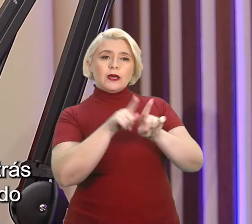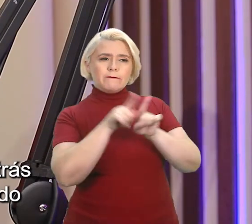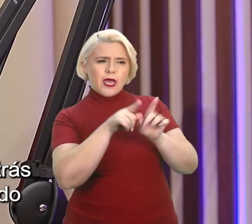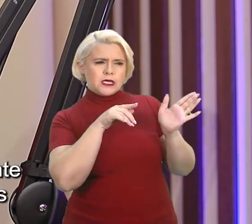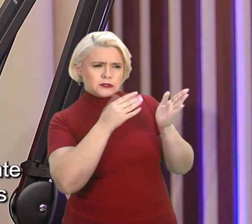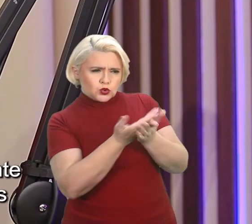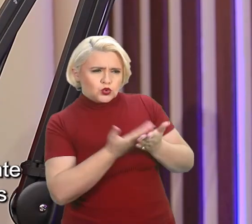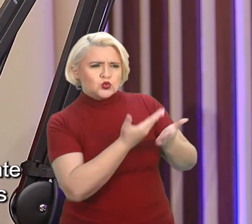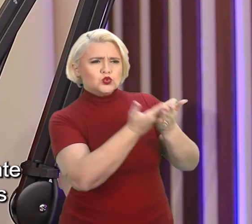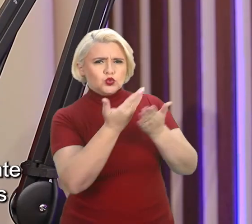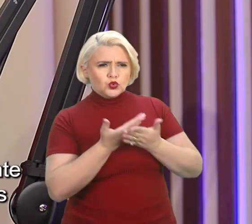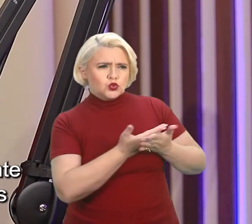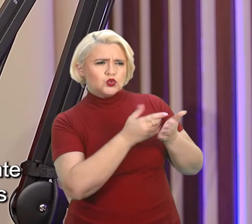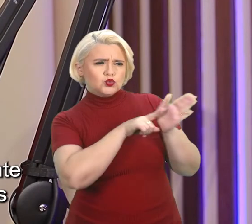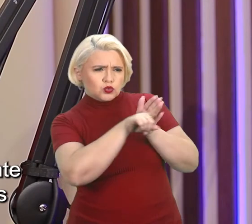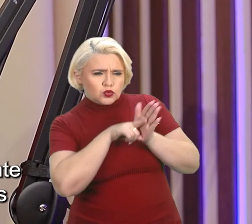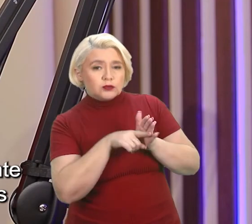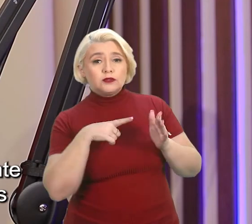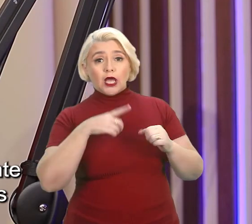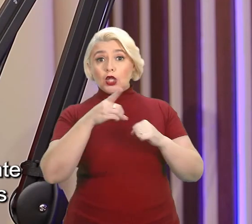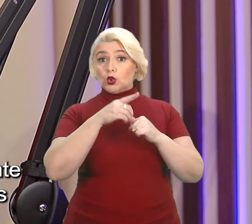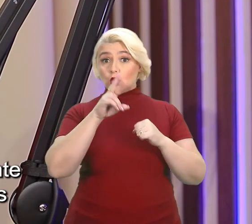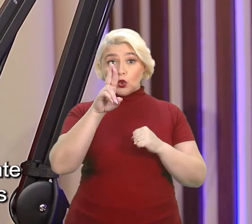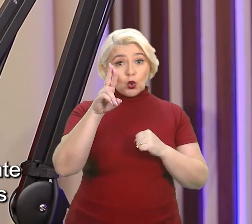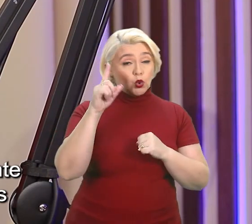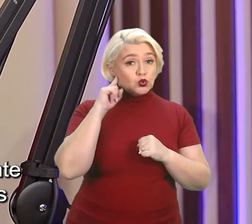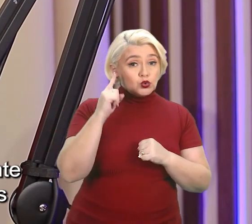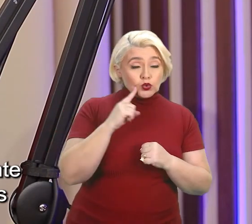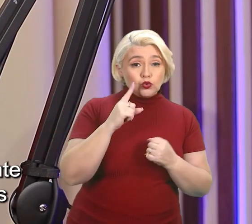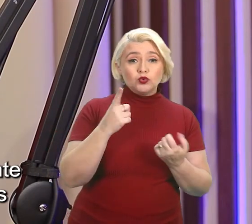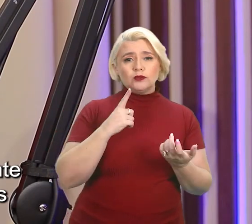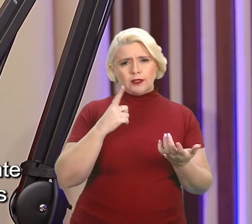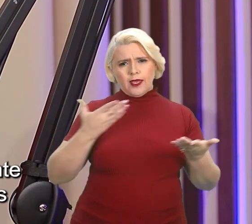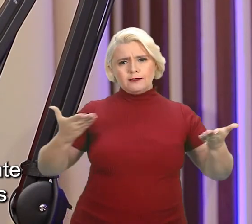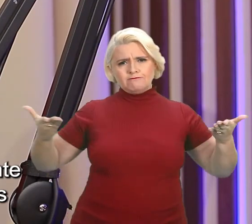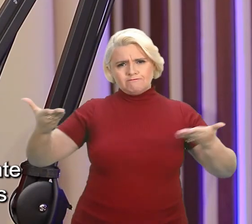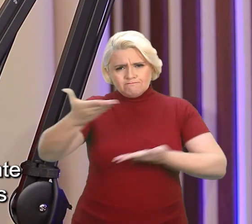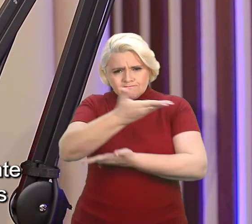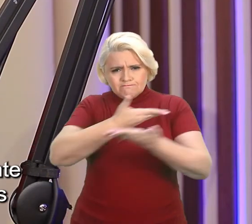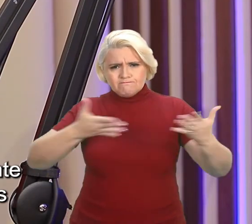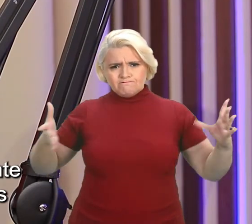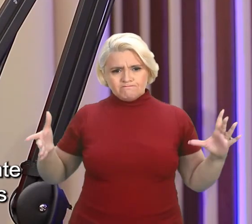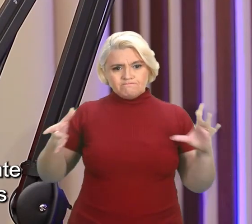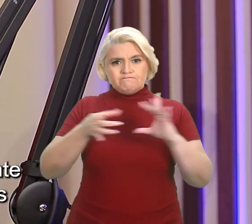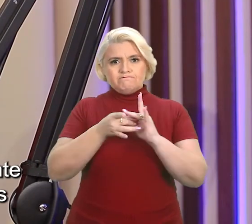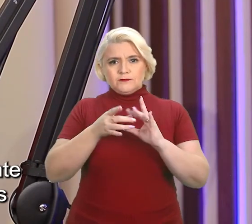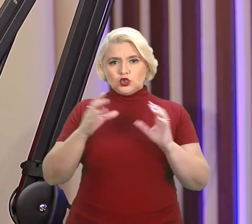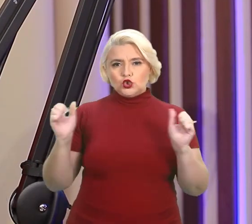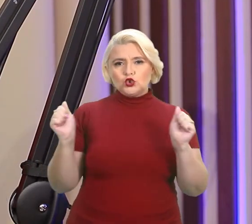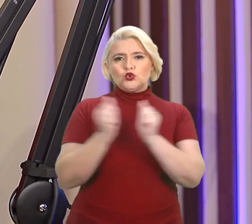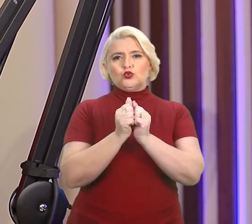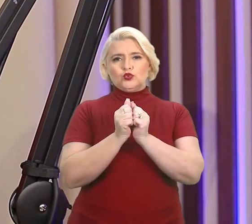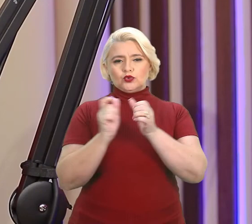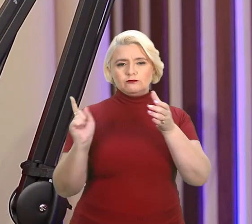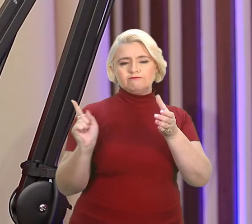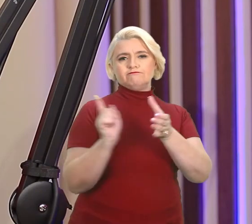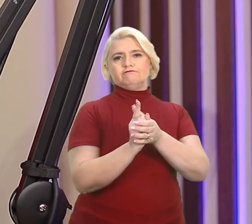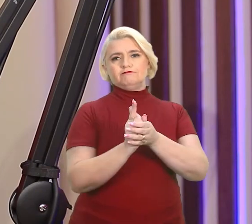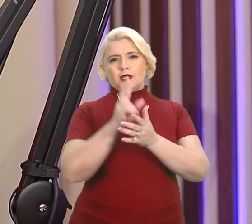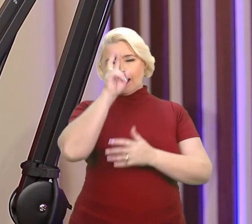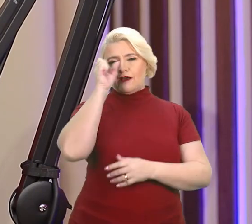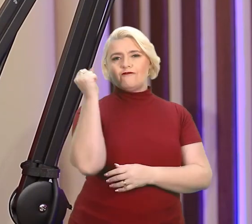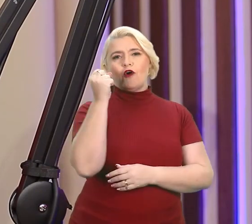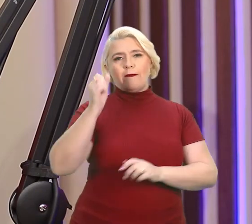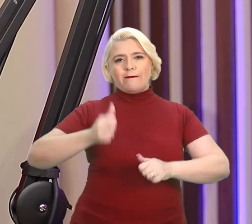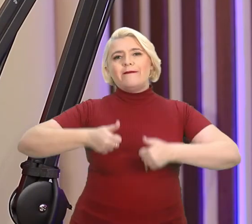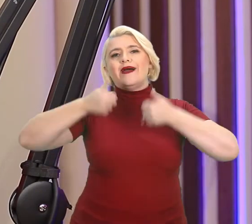também estudando. Hoje a gente já tem surdos doutores, né? Então a gente tem que se juntar a essas pessoas para a gente ficar cada